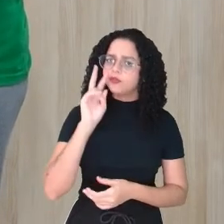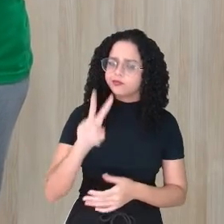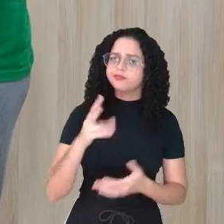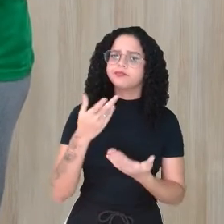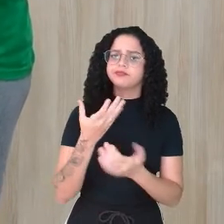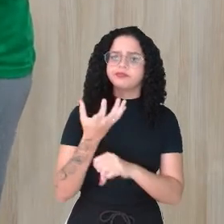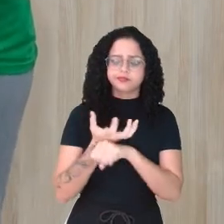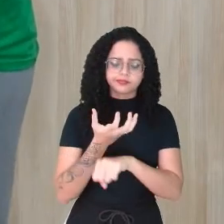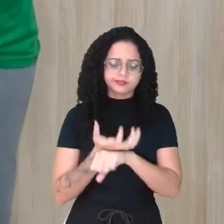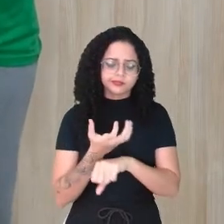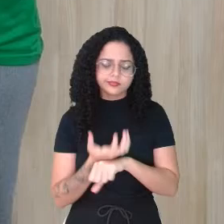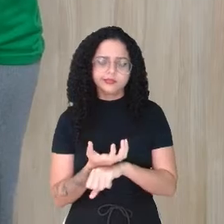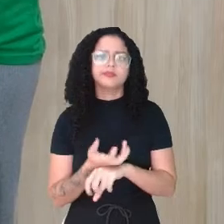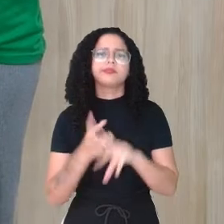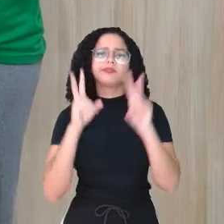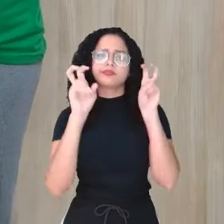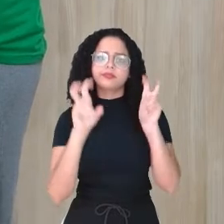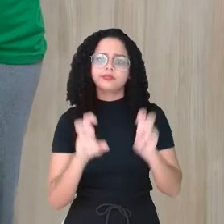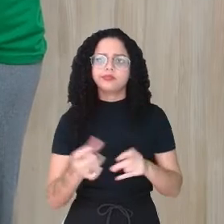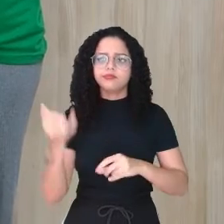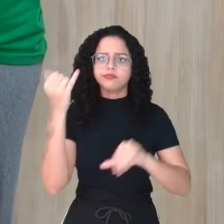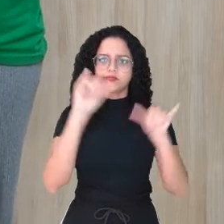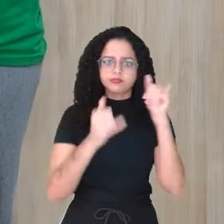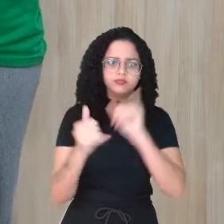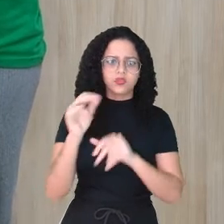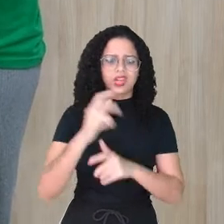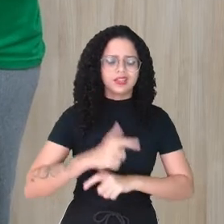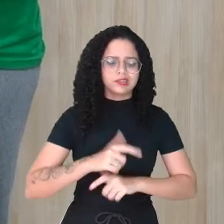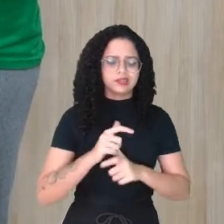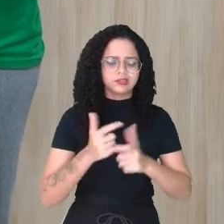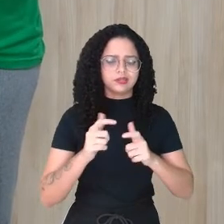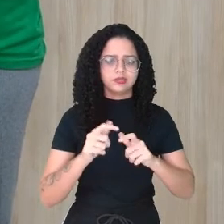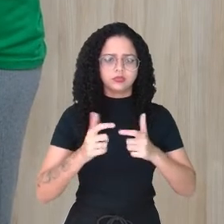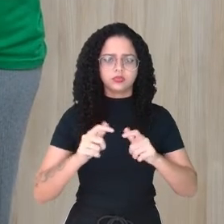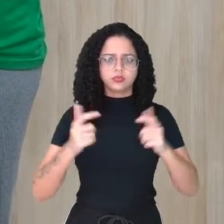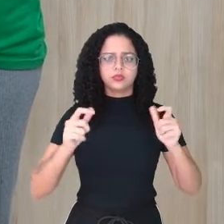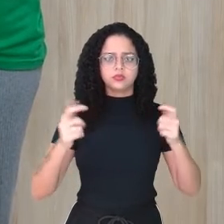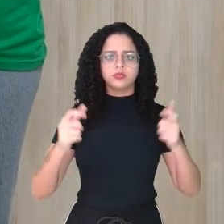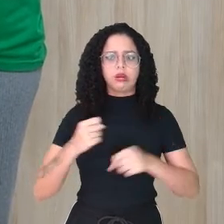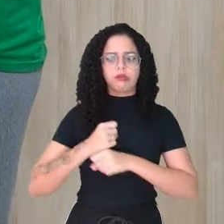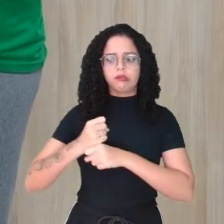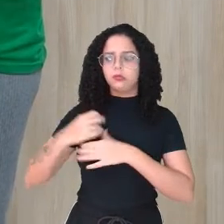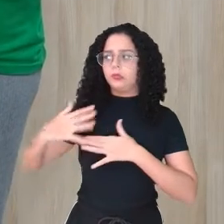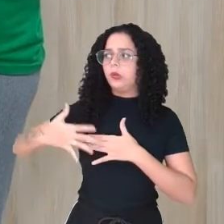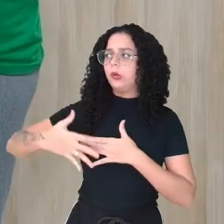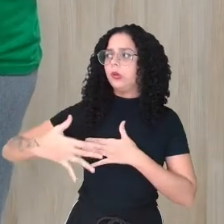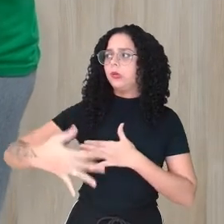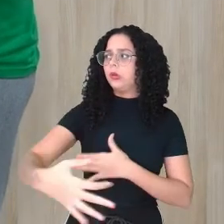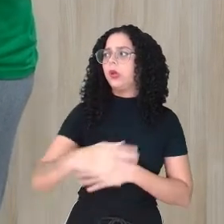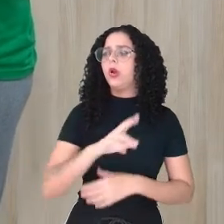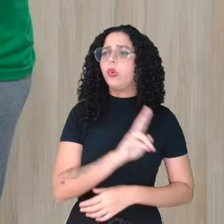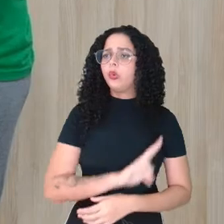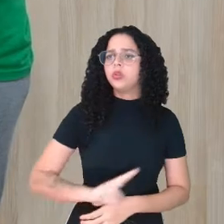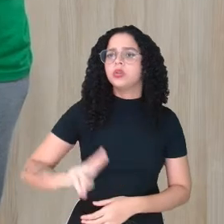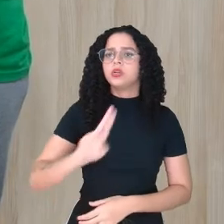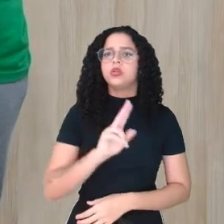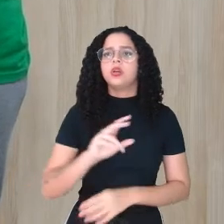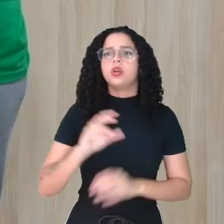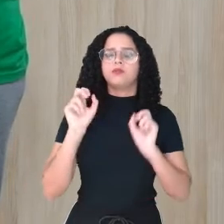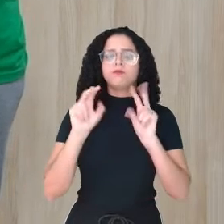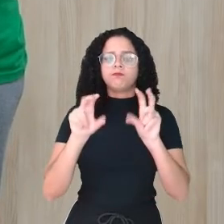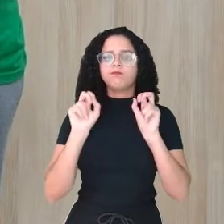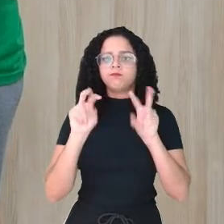dos transgênicos, que vem crescendo muito, né, das últimas décadas para cá, a utilização desses